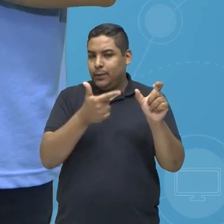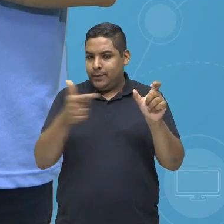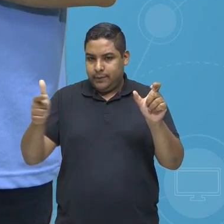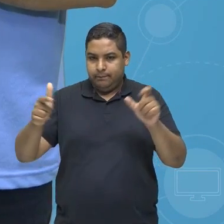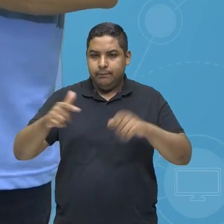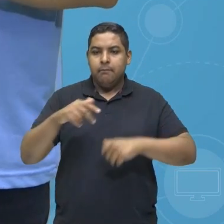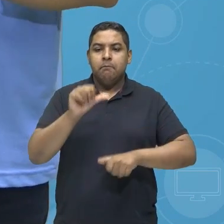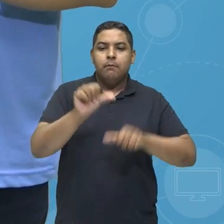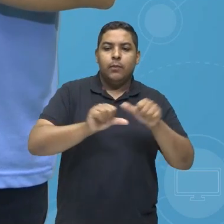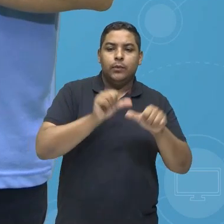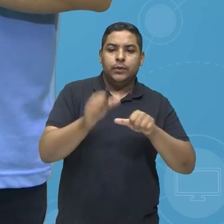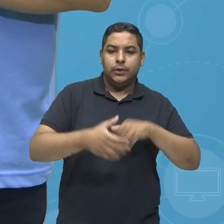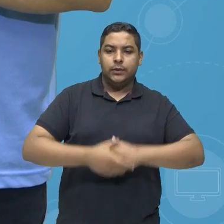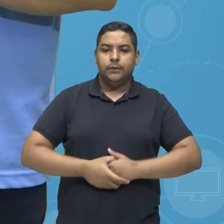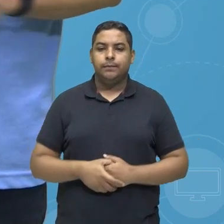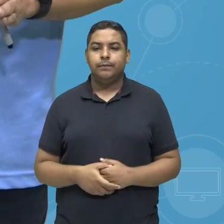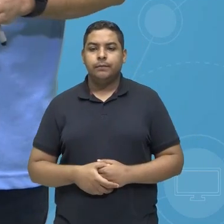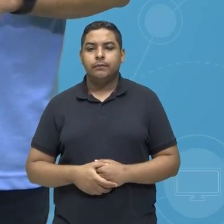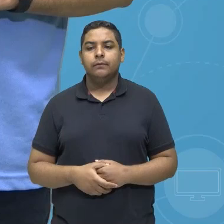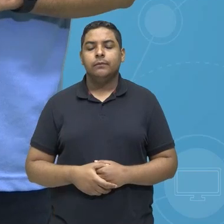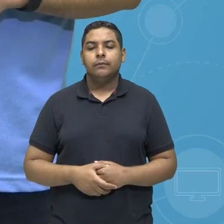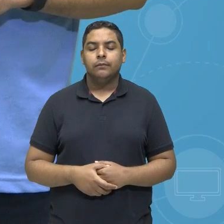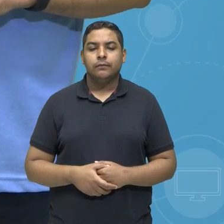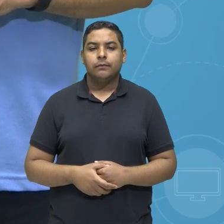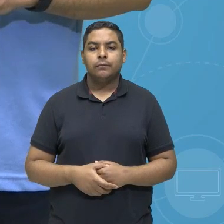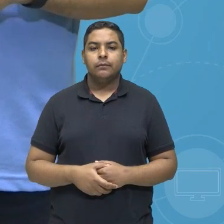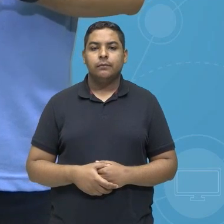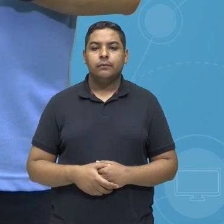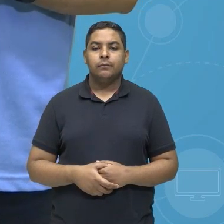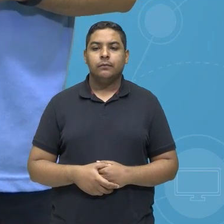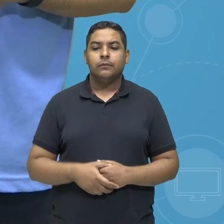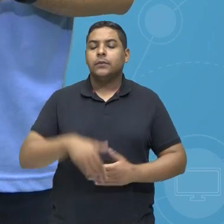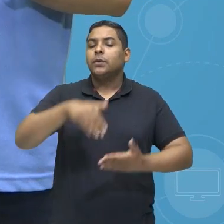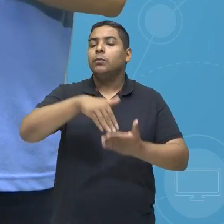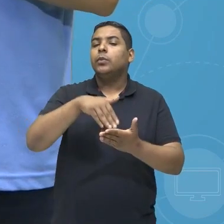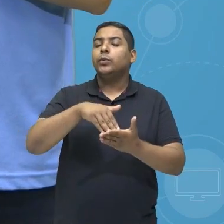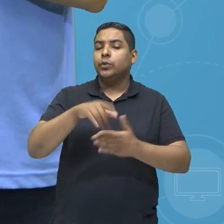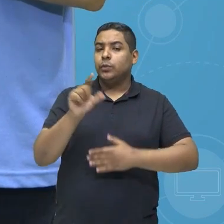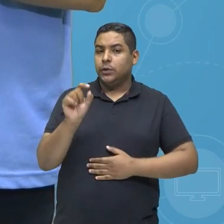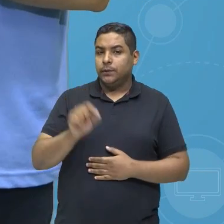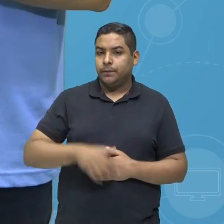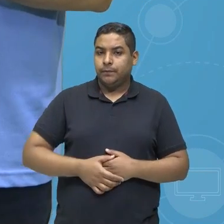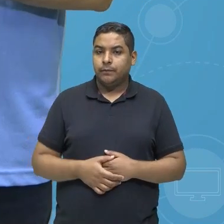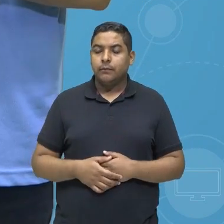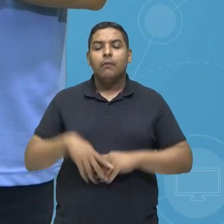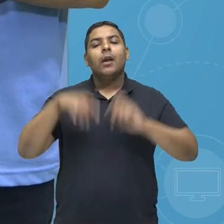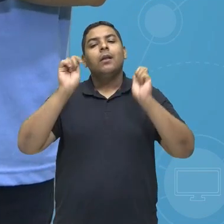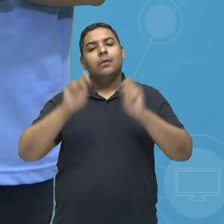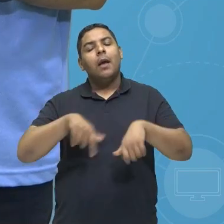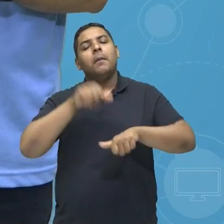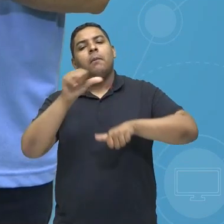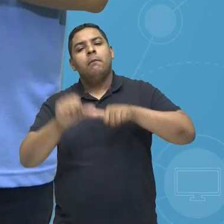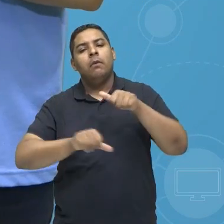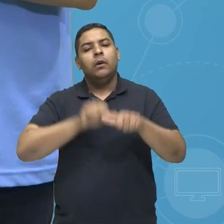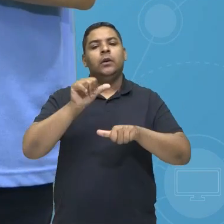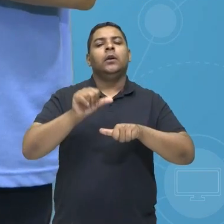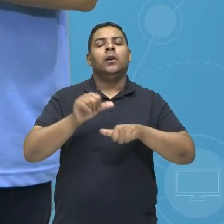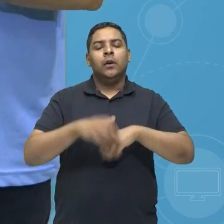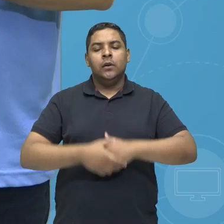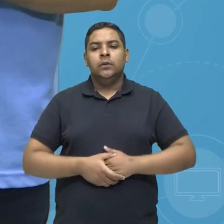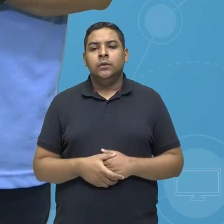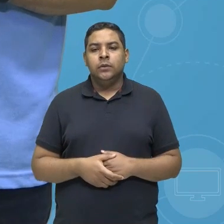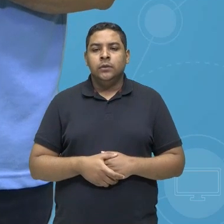quando conjugado no passado. Os verbos modais não sofrem disso. E por último aí, eles podem mudar ou modificar então